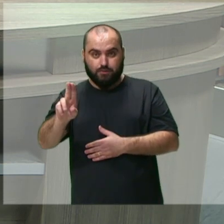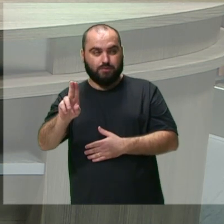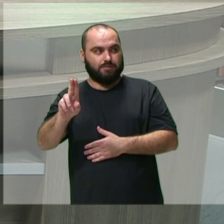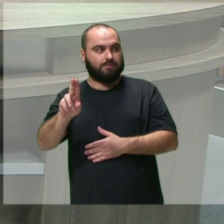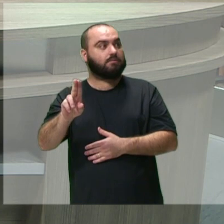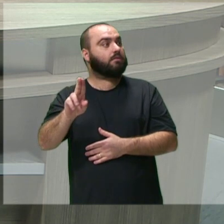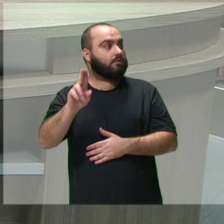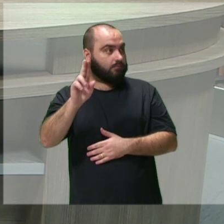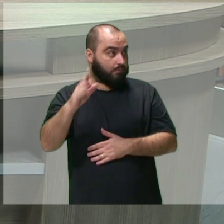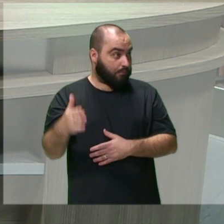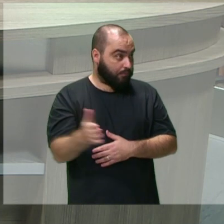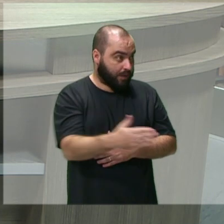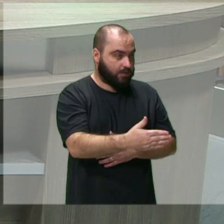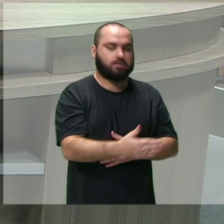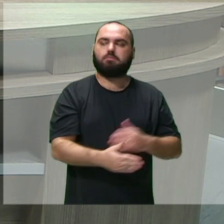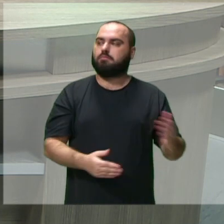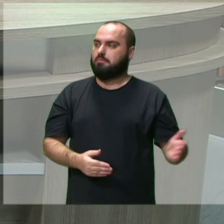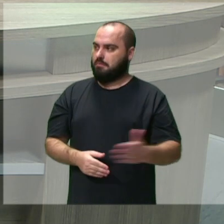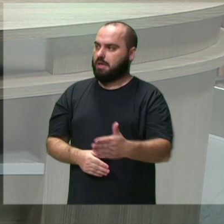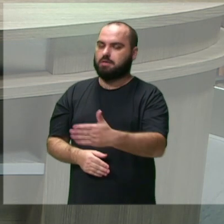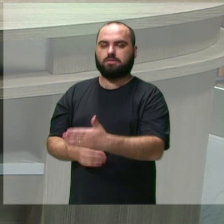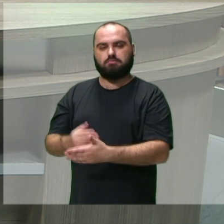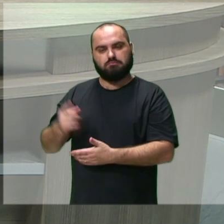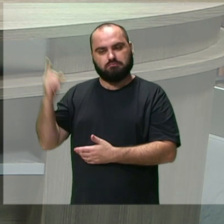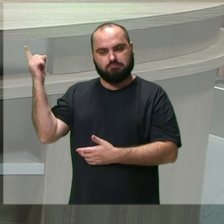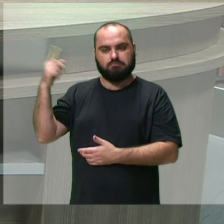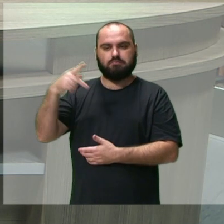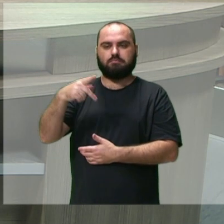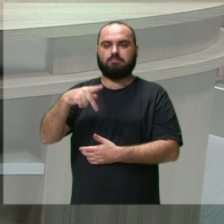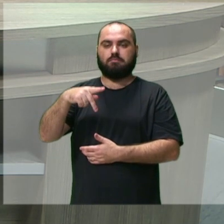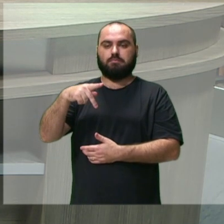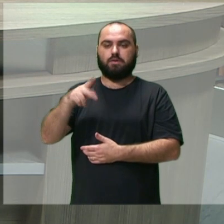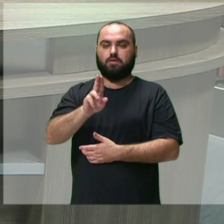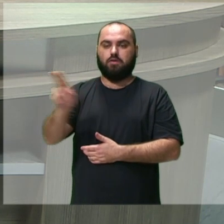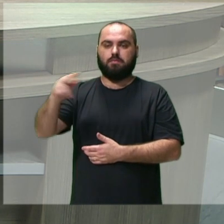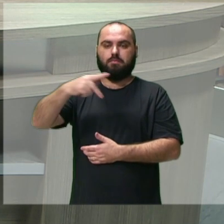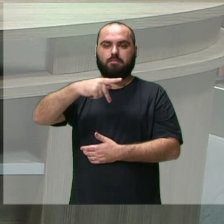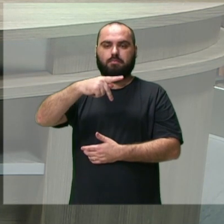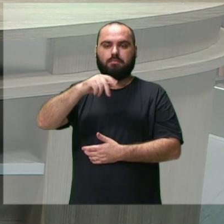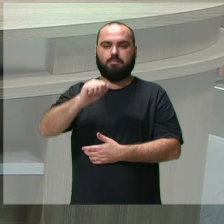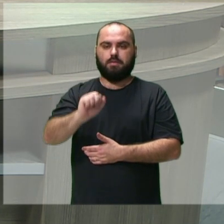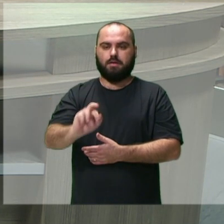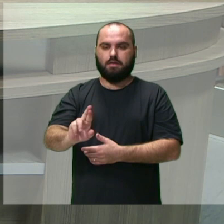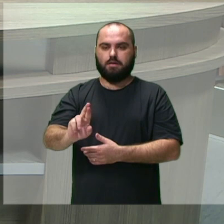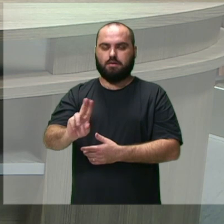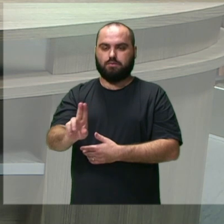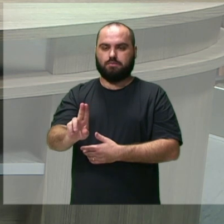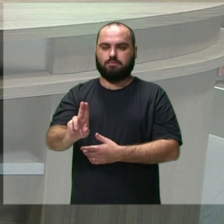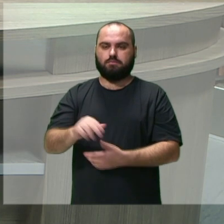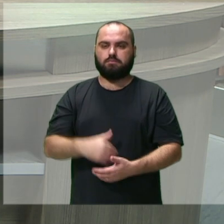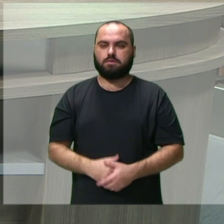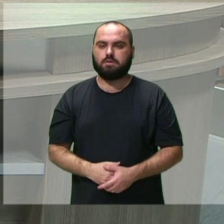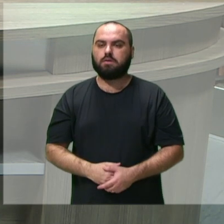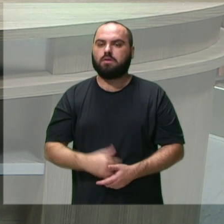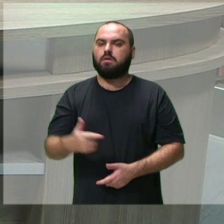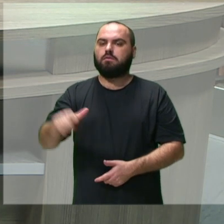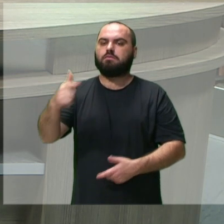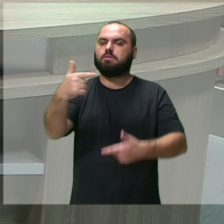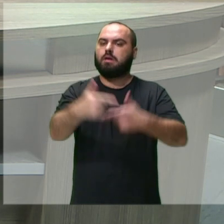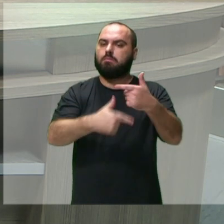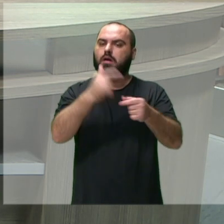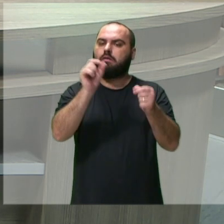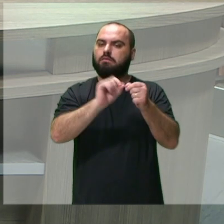peixes. Esse daqui, inclusive, foi um trabalho que eu fiz para um amigo,